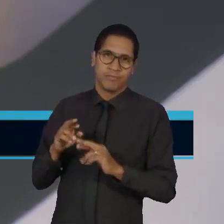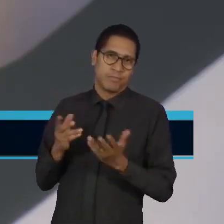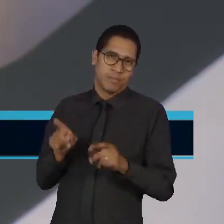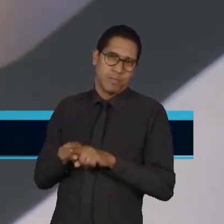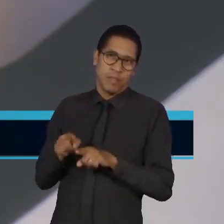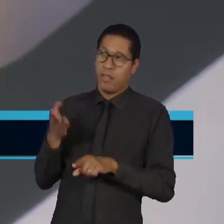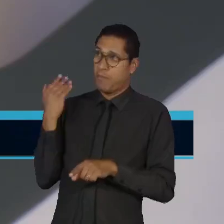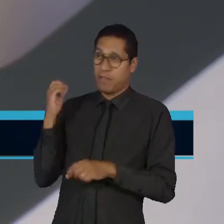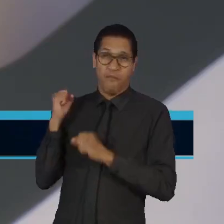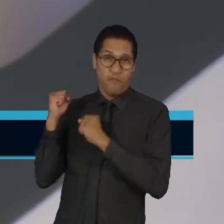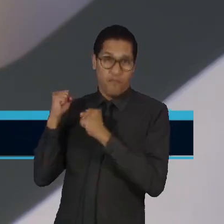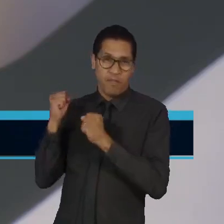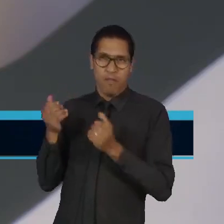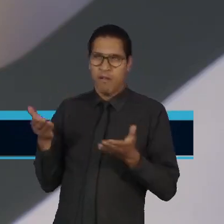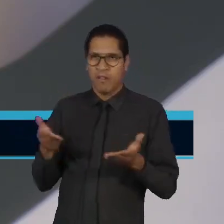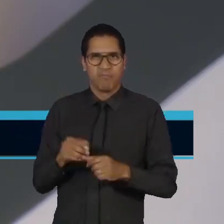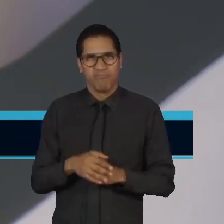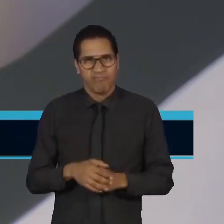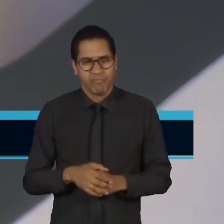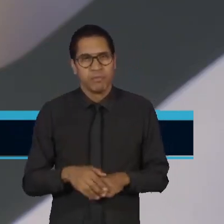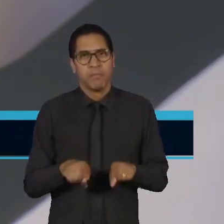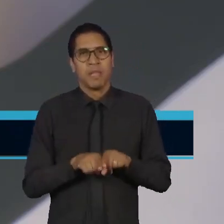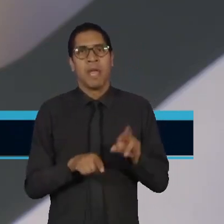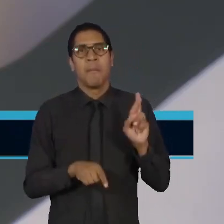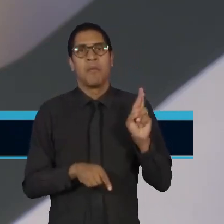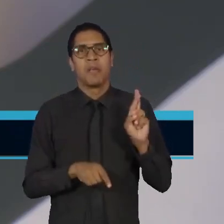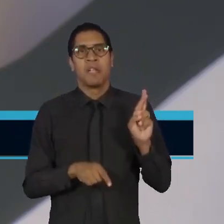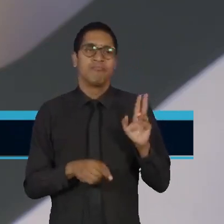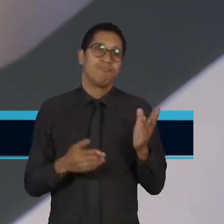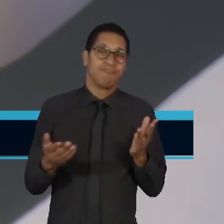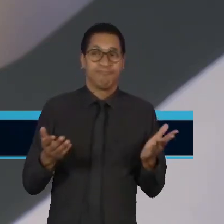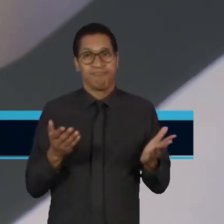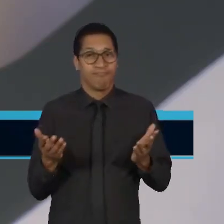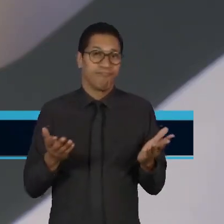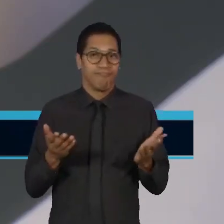republicano nem se diz. Há uma crise gravíssima nos dois grandes partidos americanos.